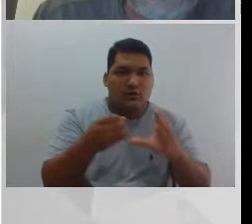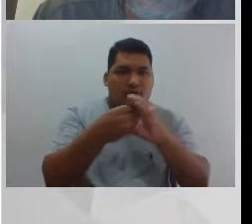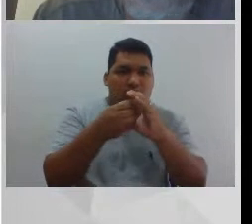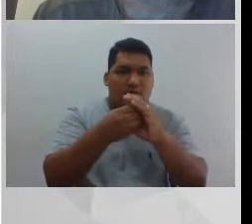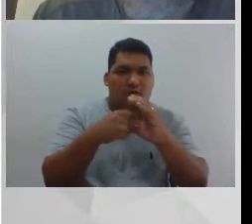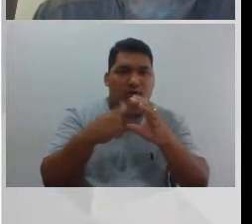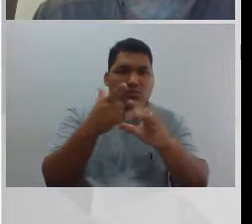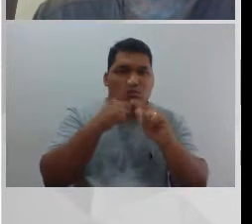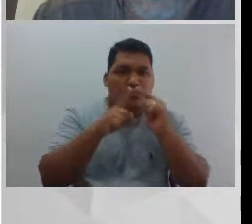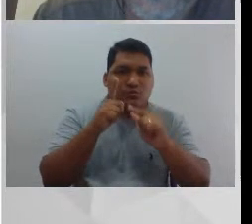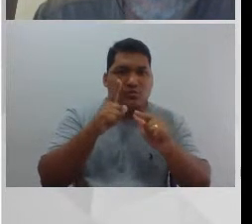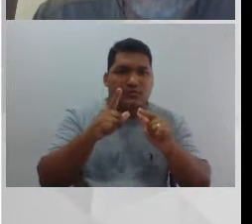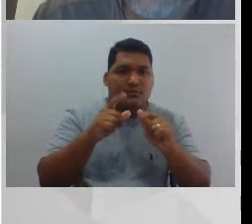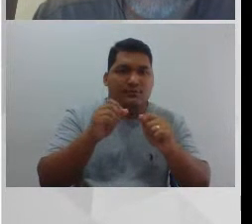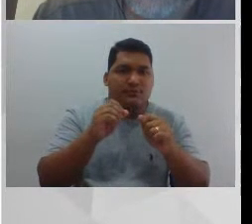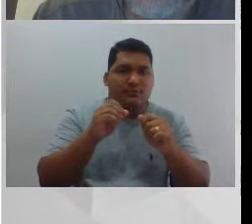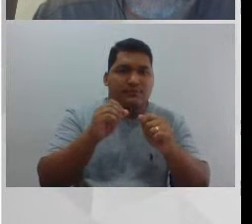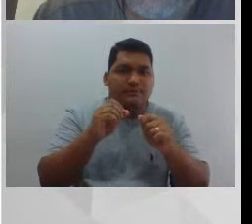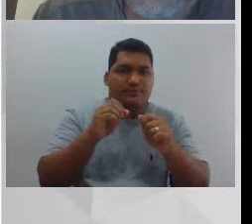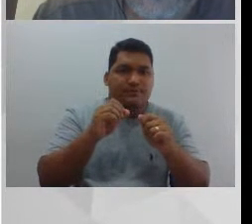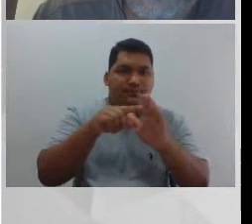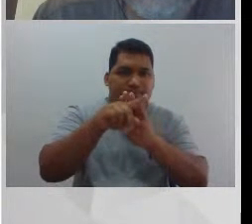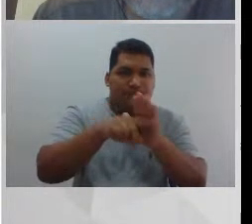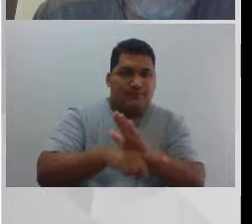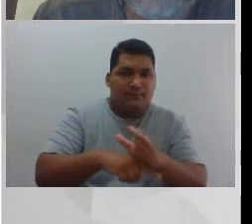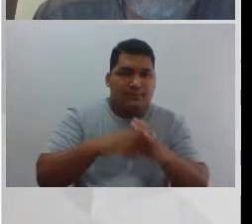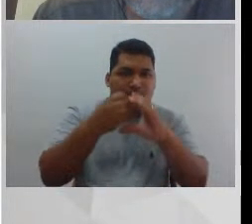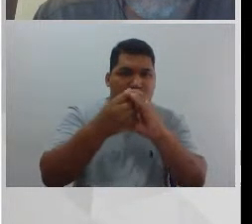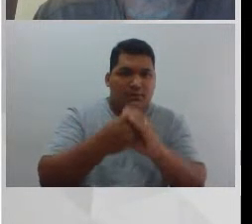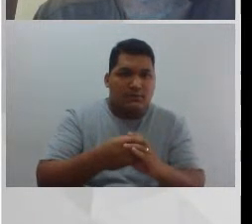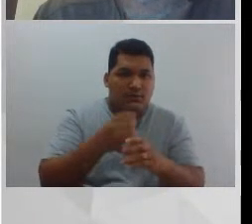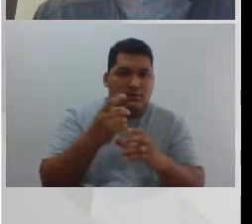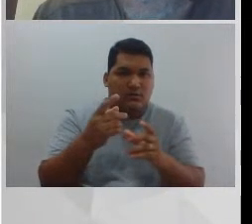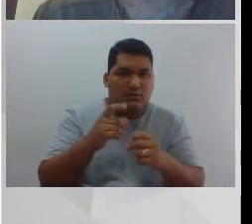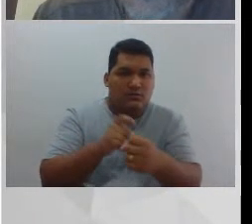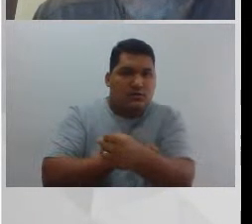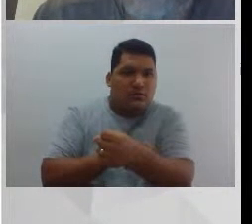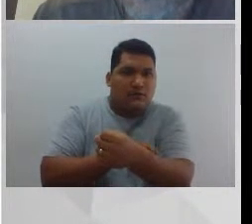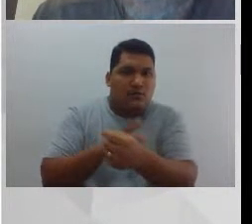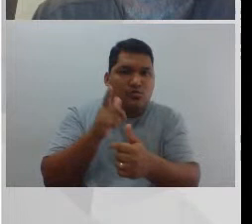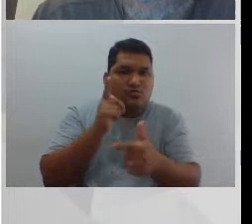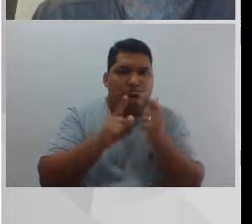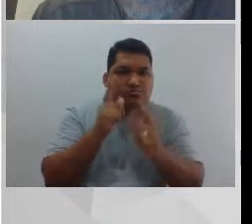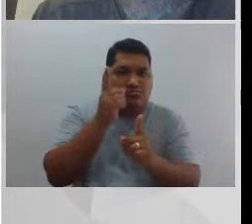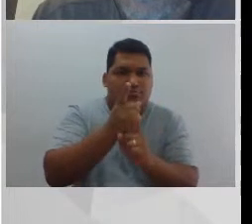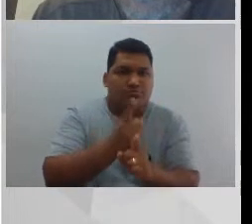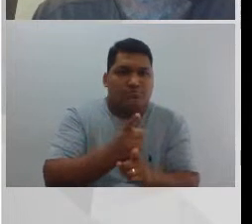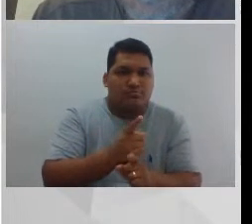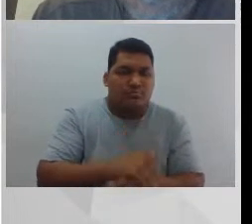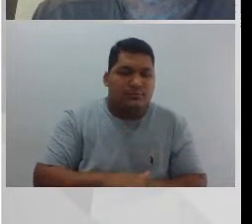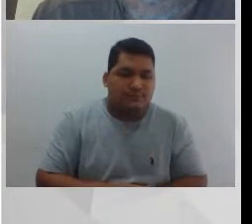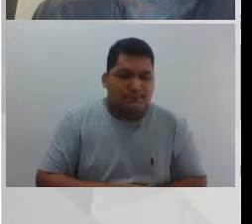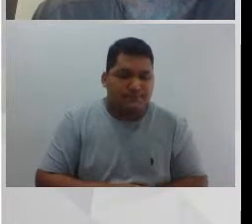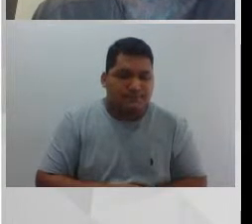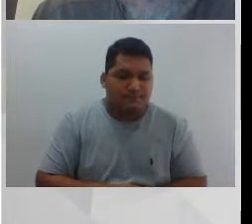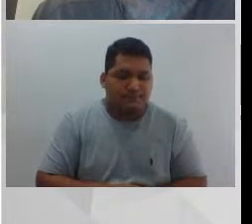essas células nervosas se comunicavam entre si. Então, era a expressão clara